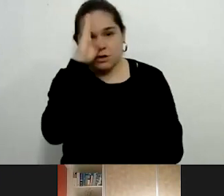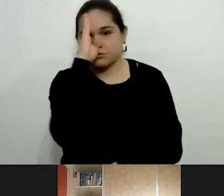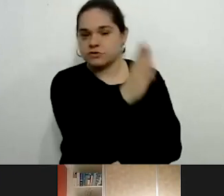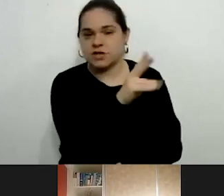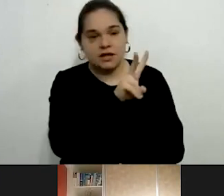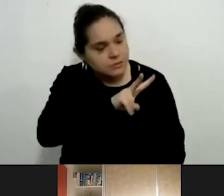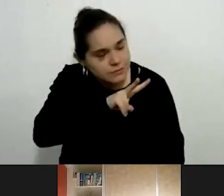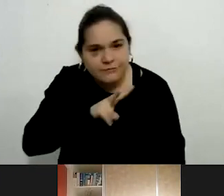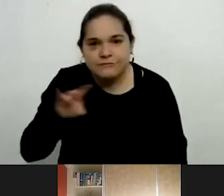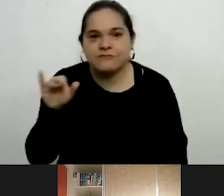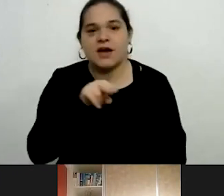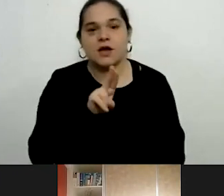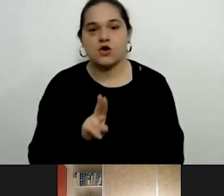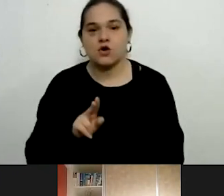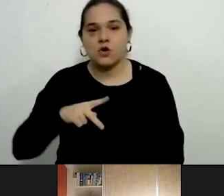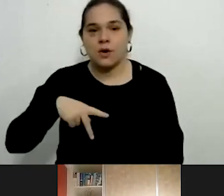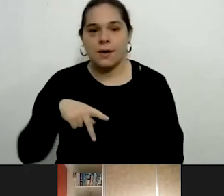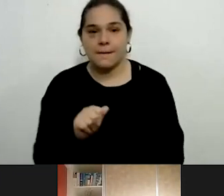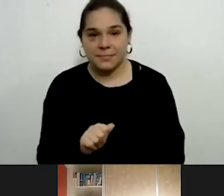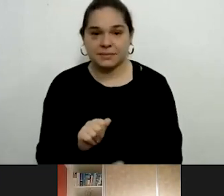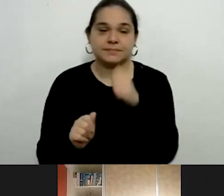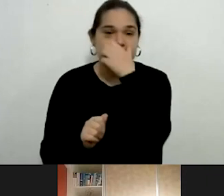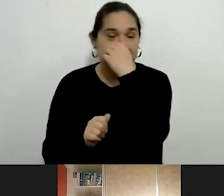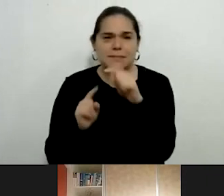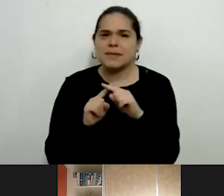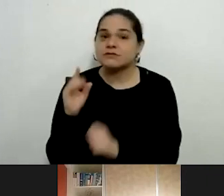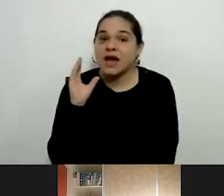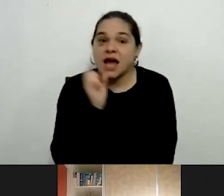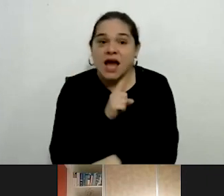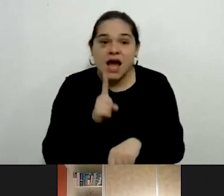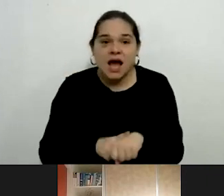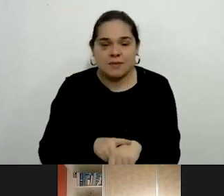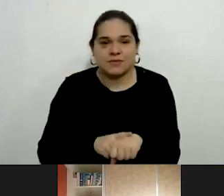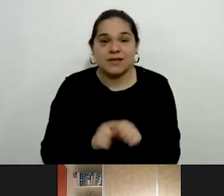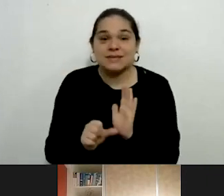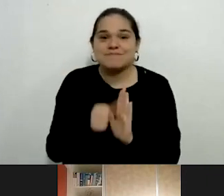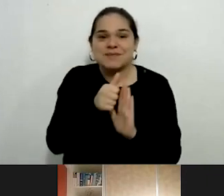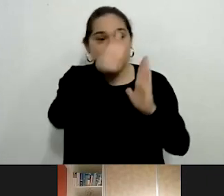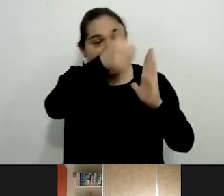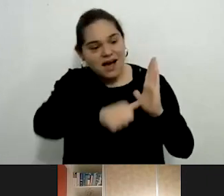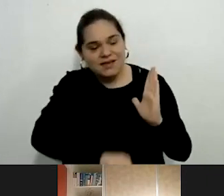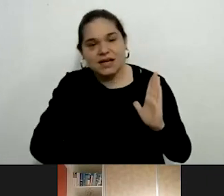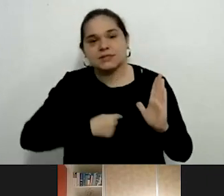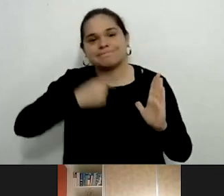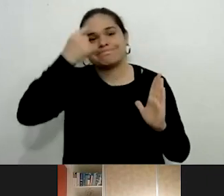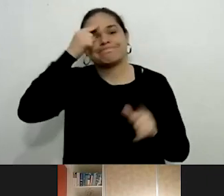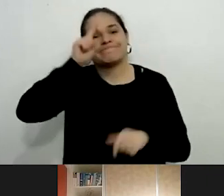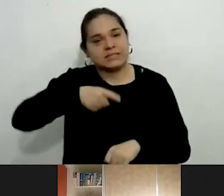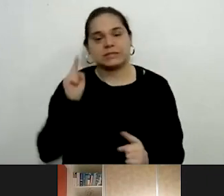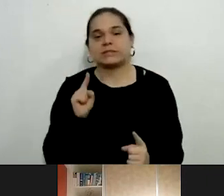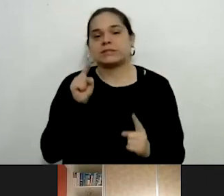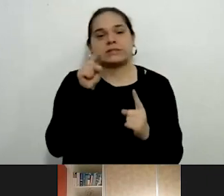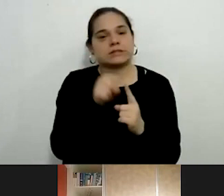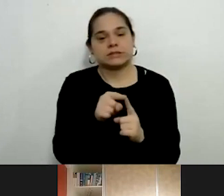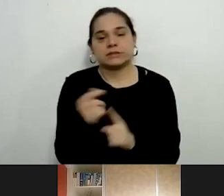para a UPA, né? Mas assim, foi rápido e é essa primeira triagem que eu acho que também é muito importante essa parte do atendimento